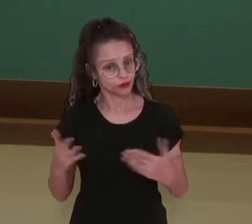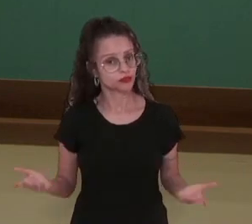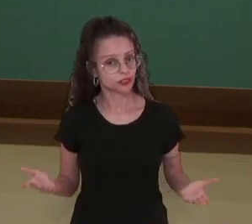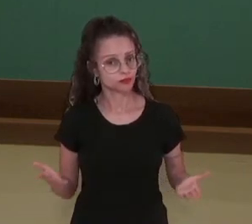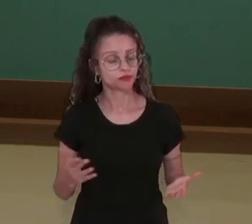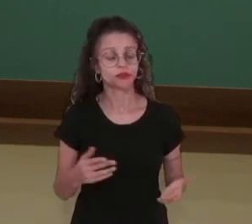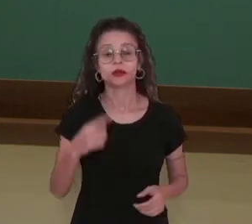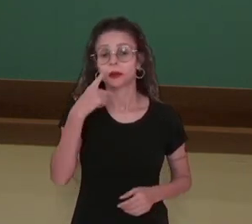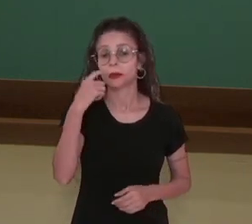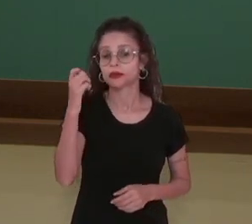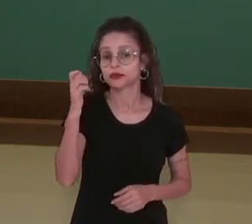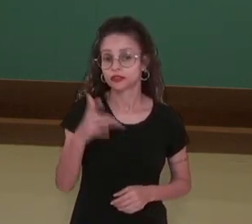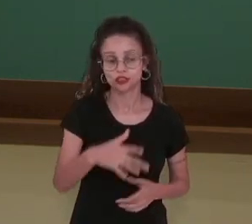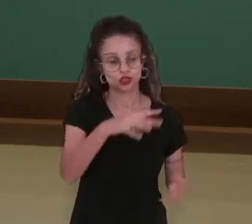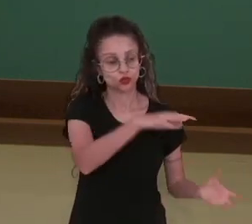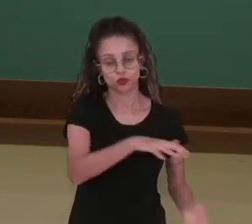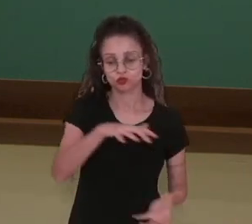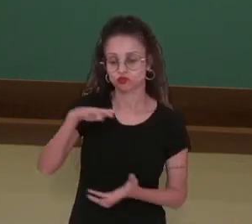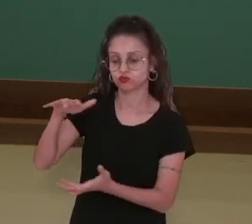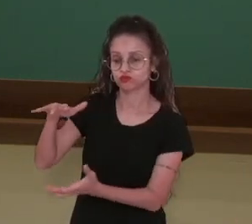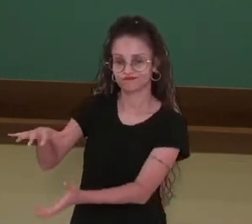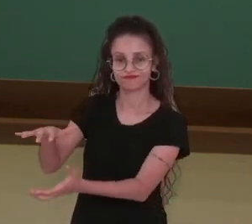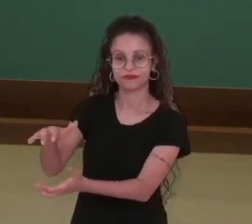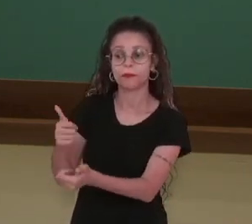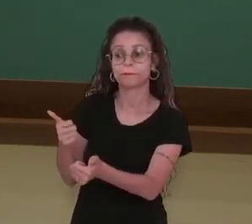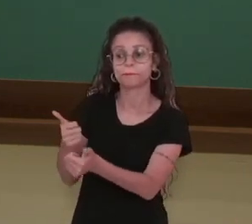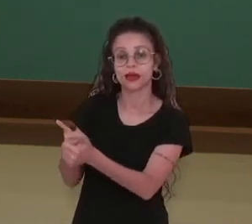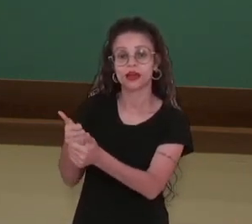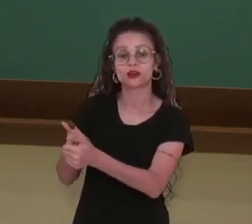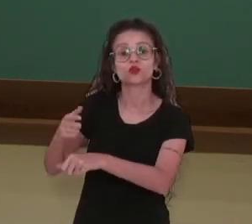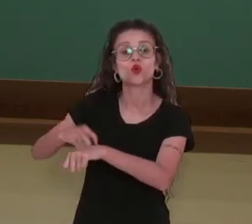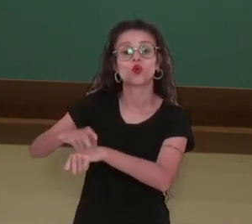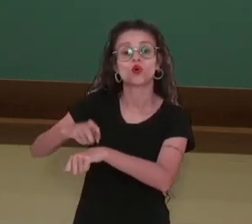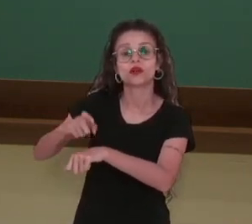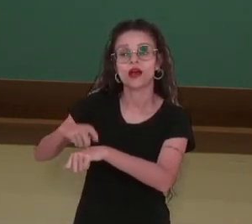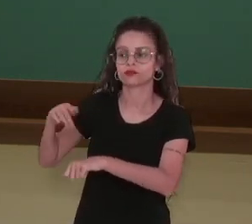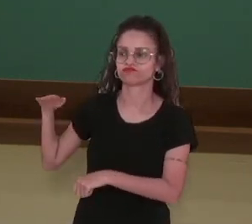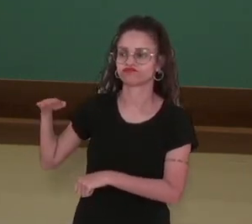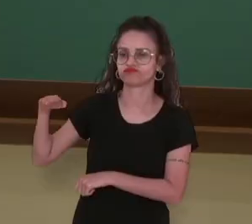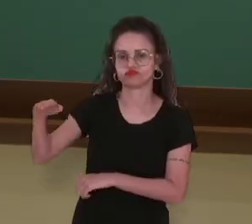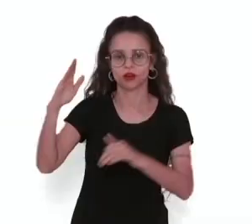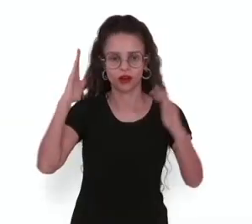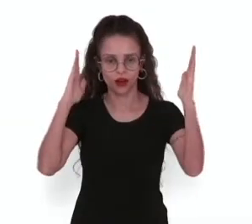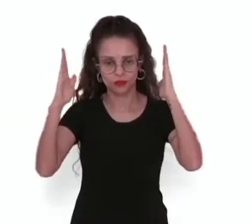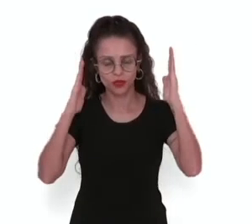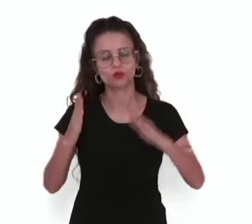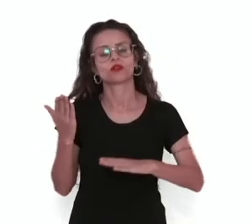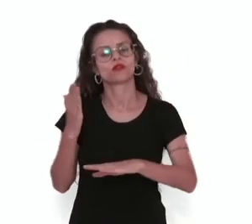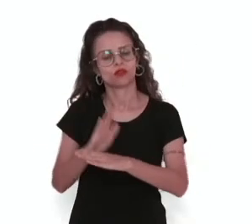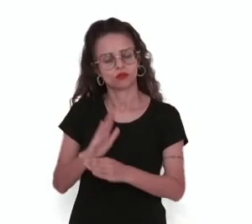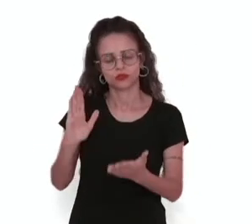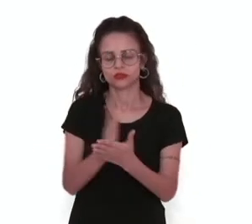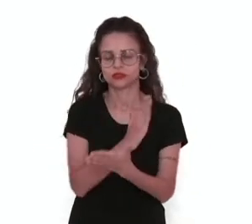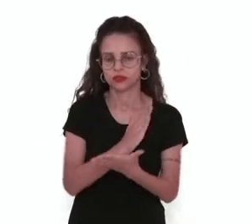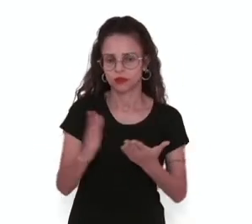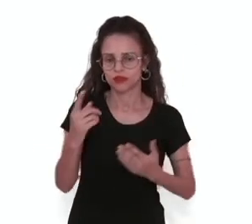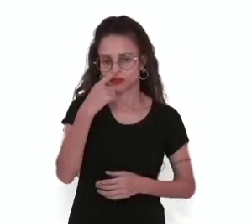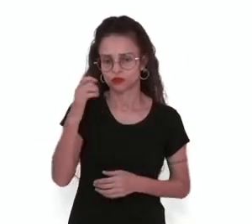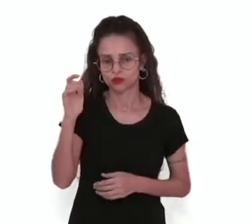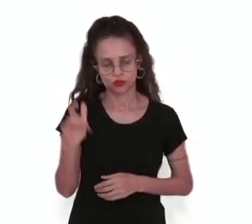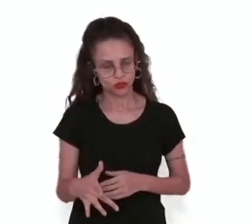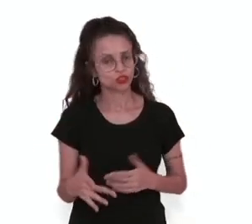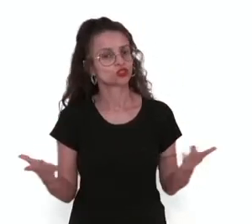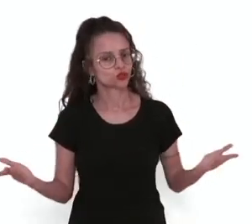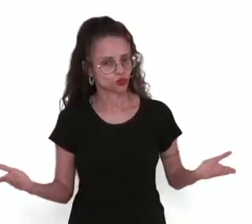para fora de casa, próximo ao horário da coleta. Colaborando com a coleta seletiva, diminuindo o consumo e